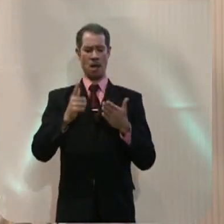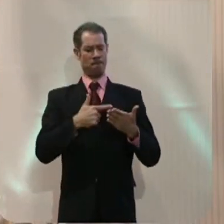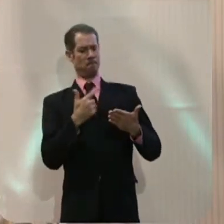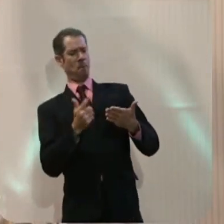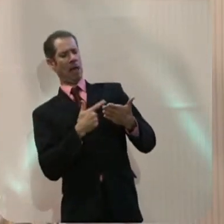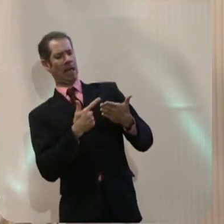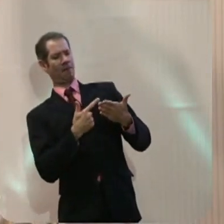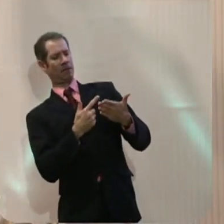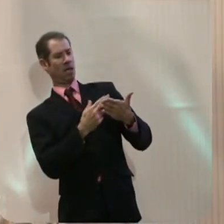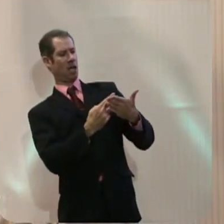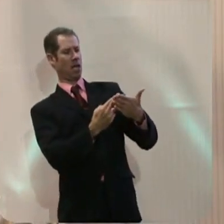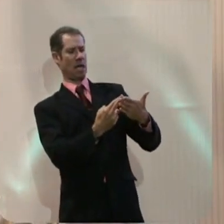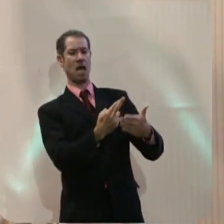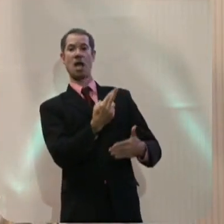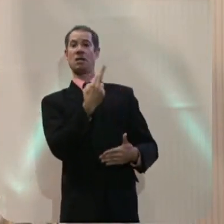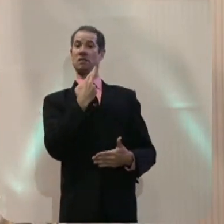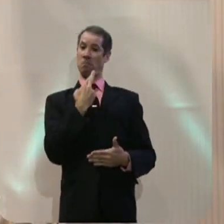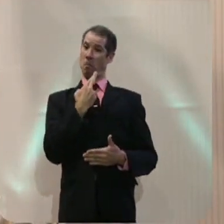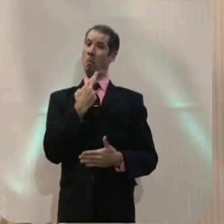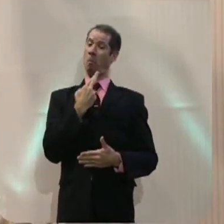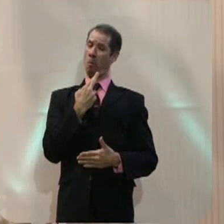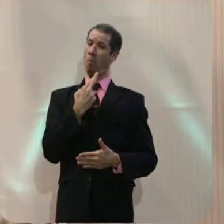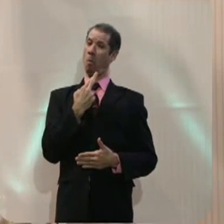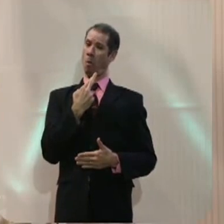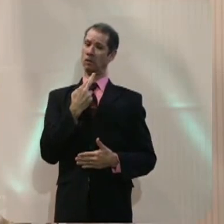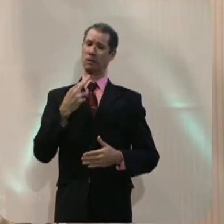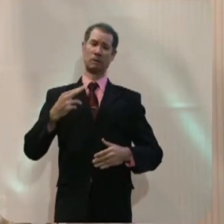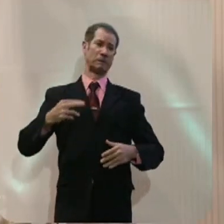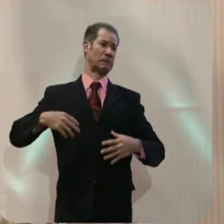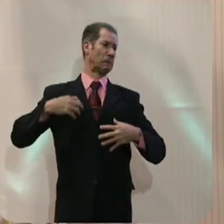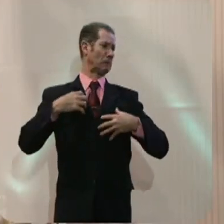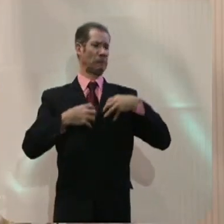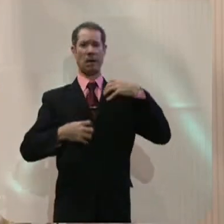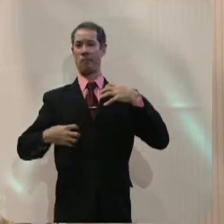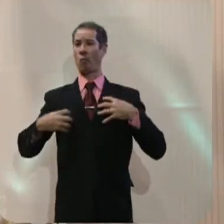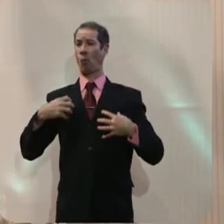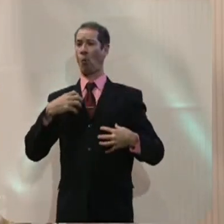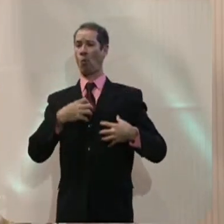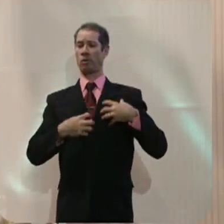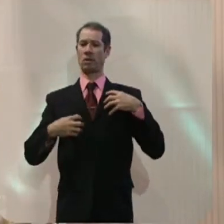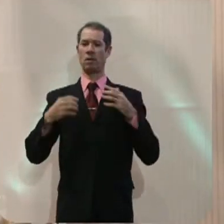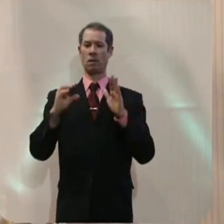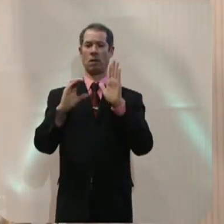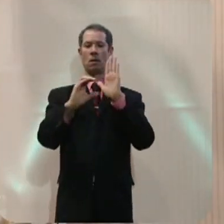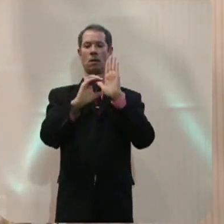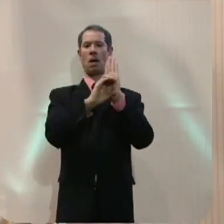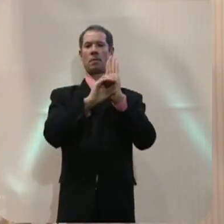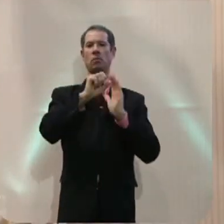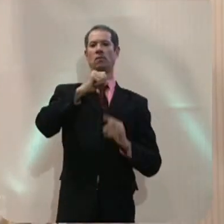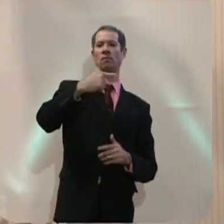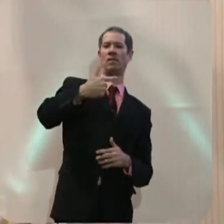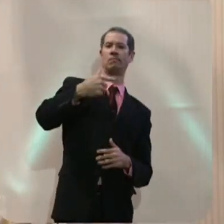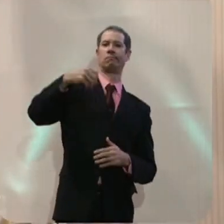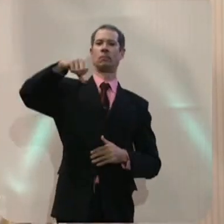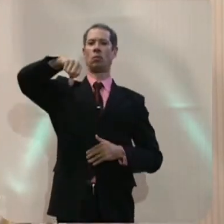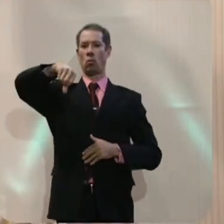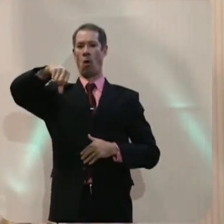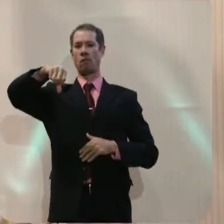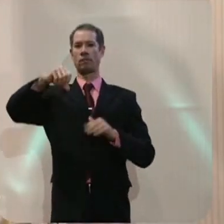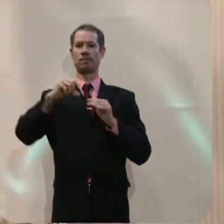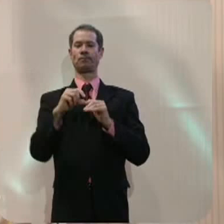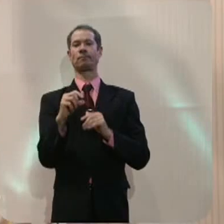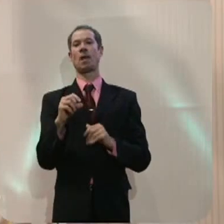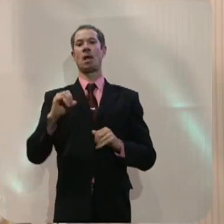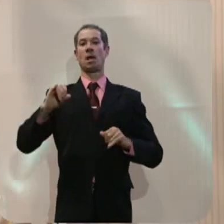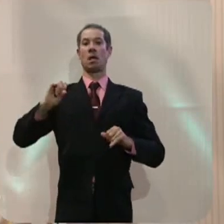as respostas para essas angústias da alma. E no capítulo 29 do livro